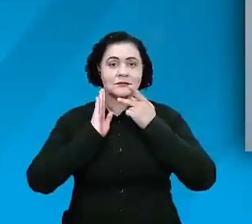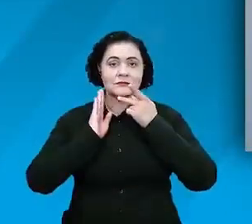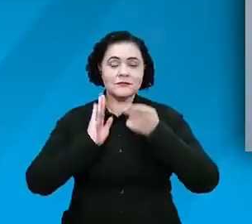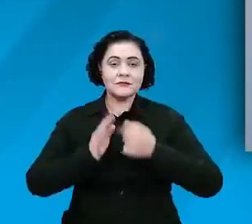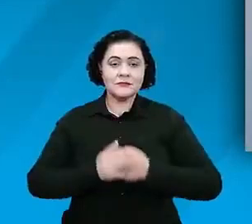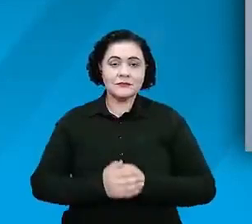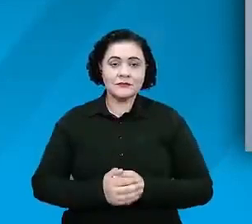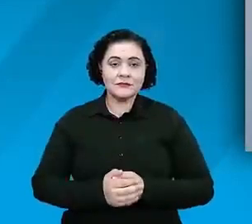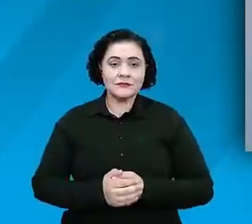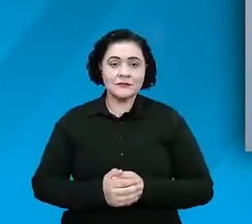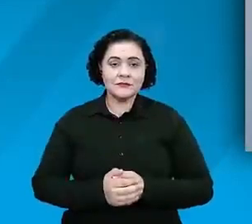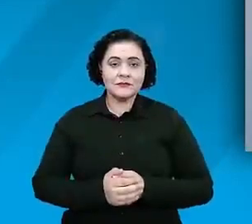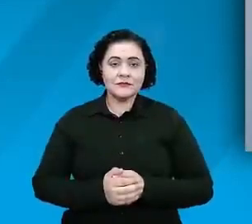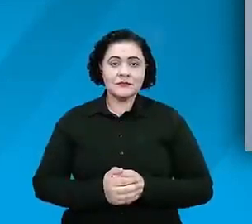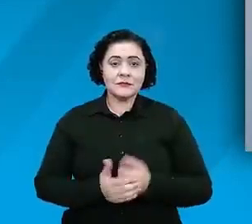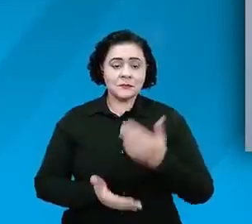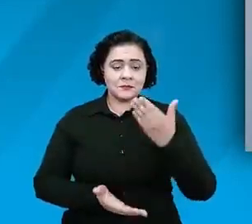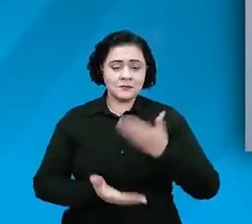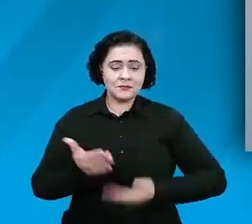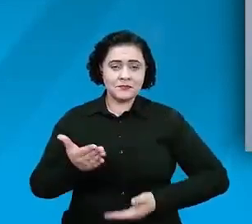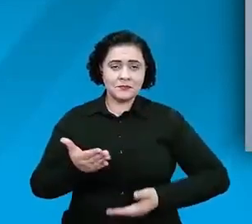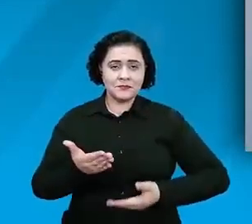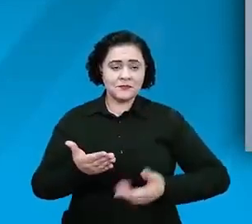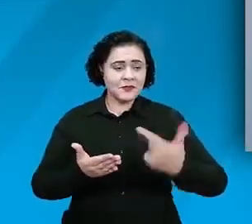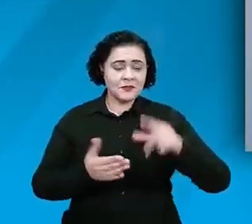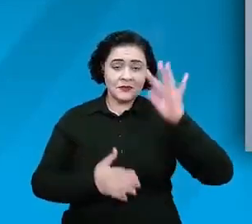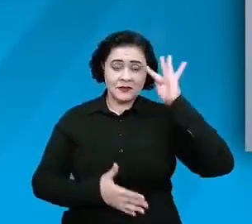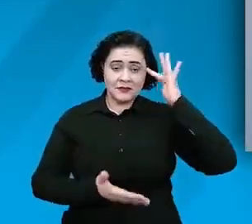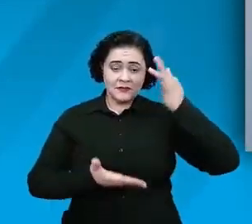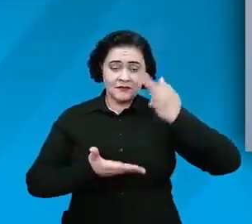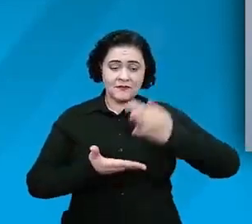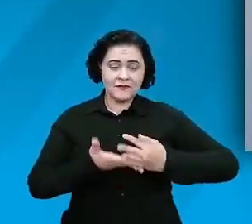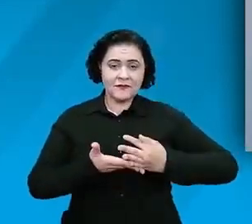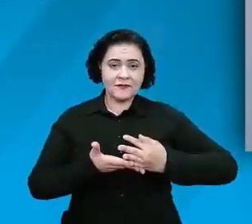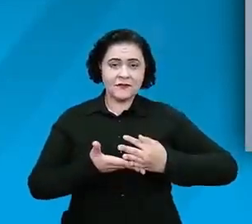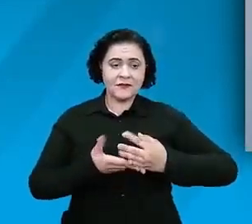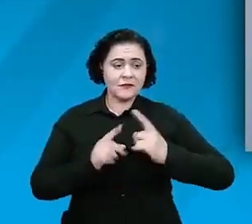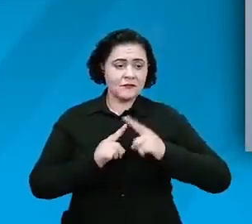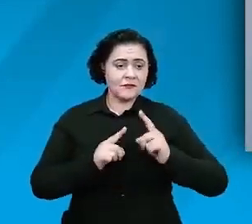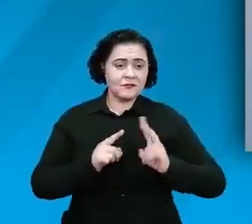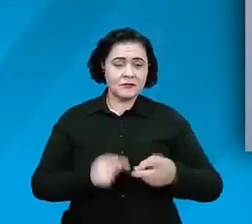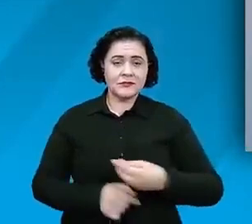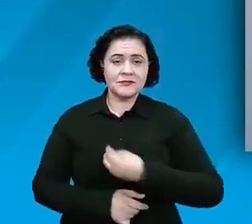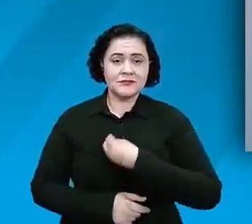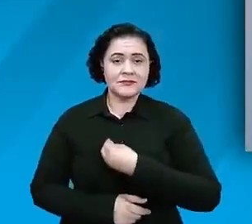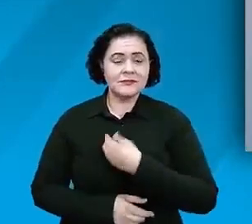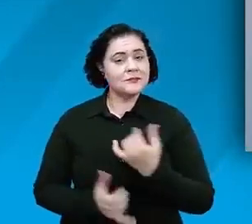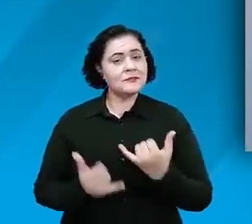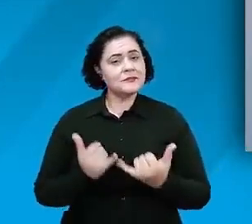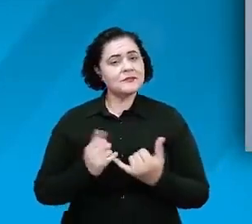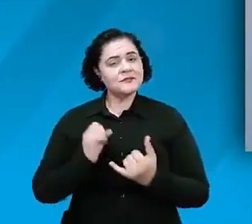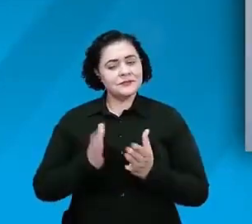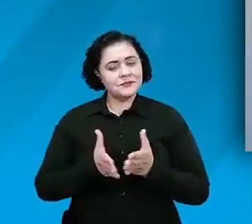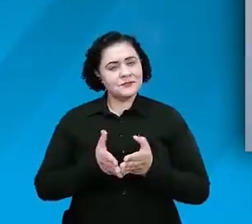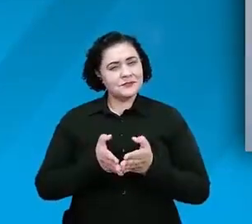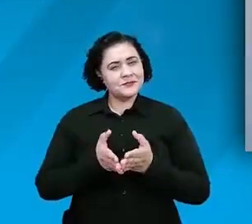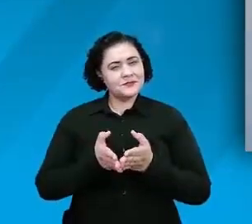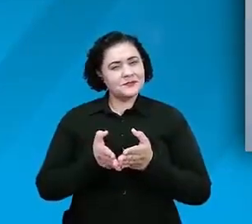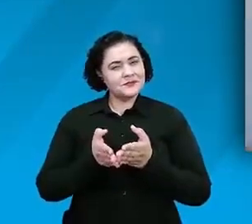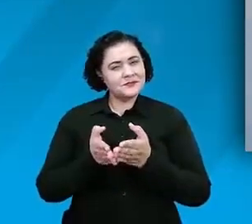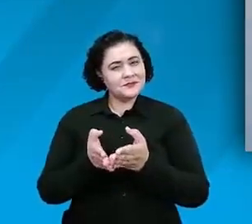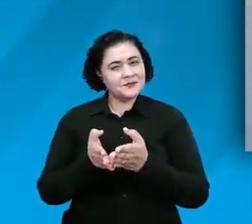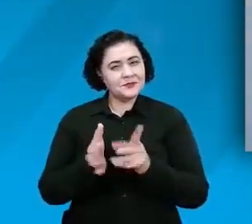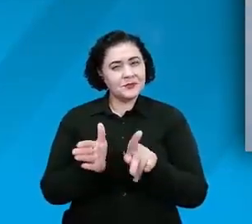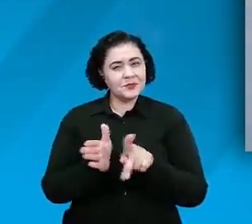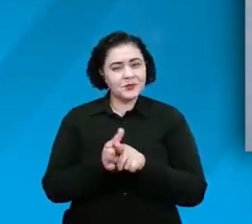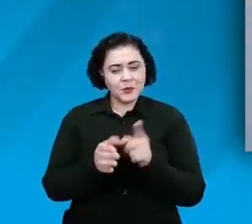pior provação é perder a fé e prosseguir vivendo. Porque é como se alguém que fosse um navegante quebrasse